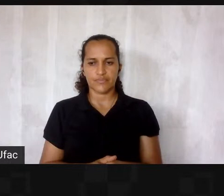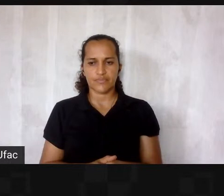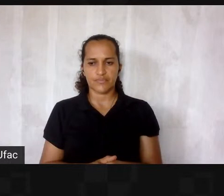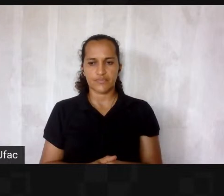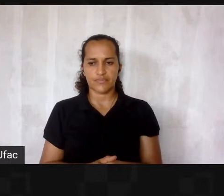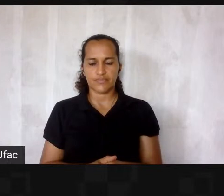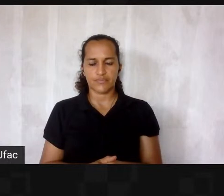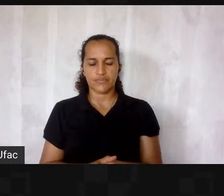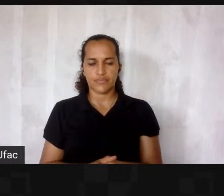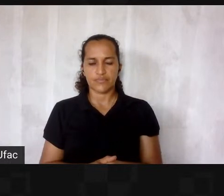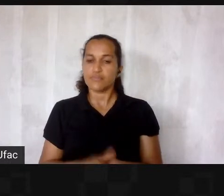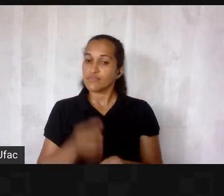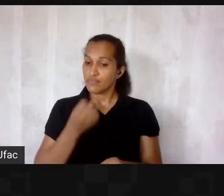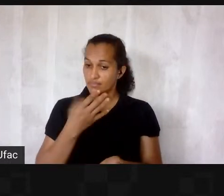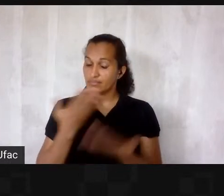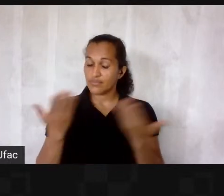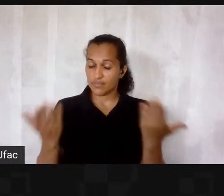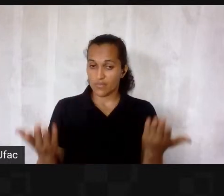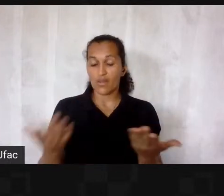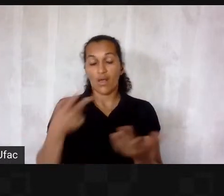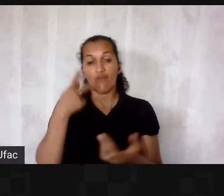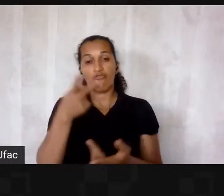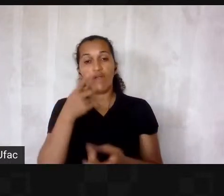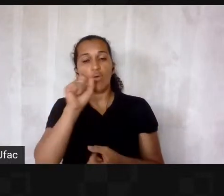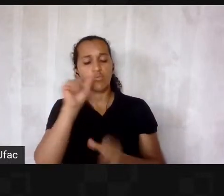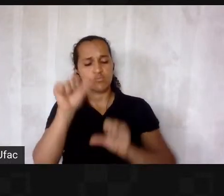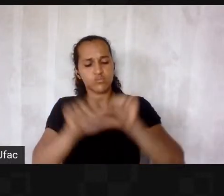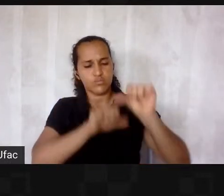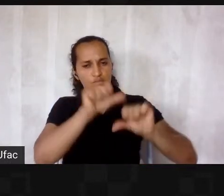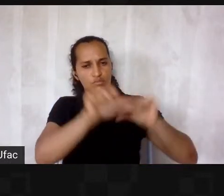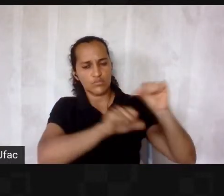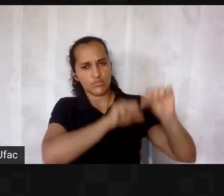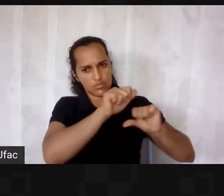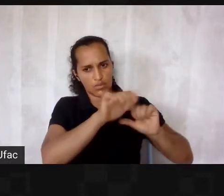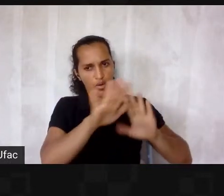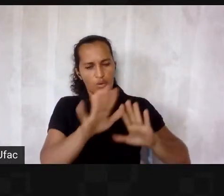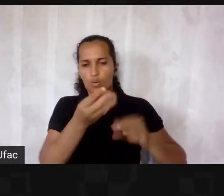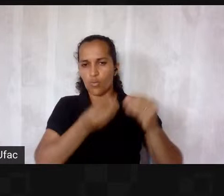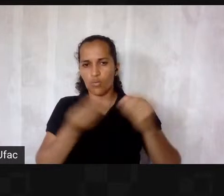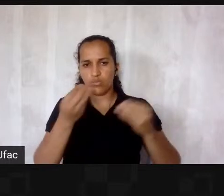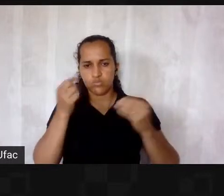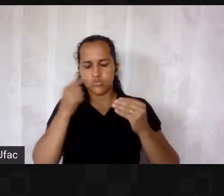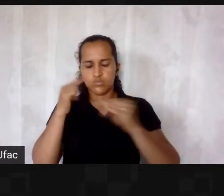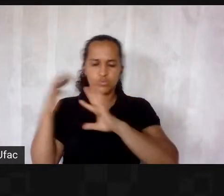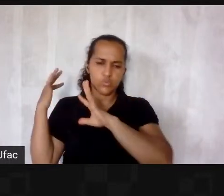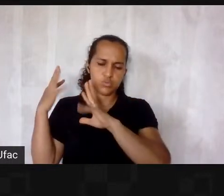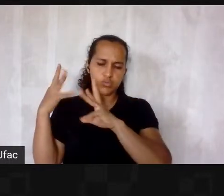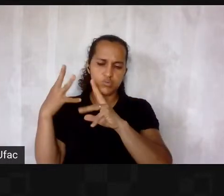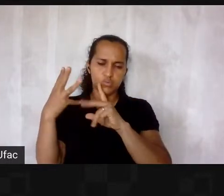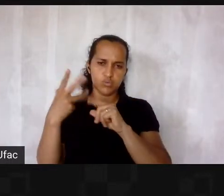Bom, acho que eu estava falando das mudanças que ocorreram após, então, essa reformulação,